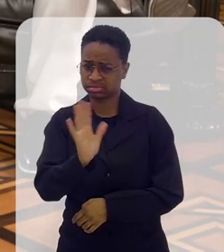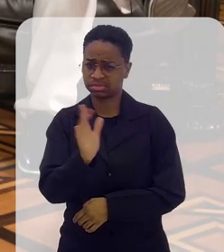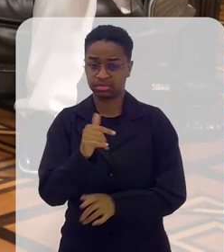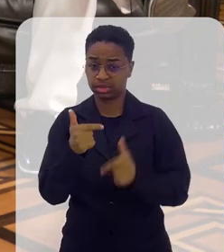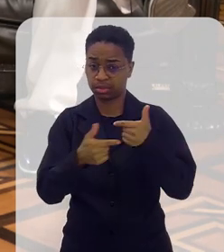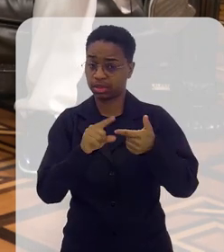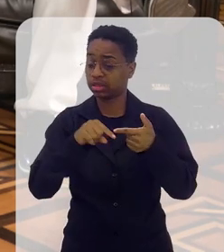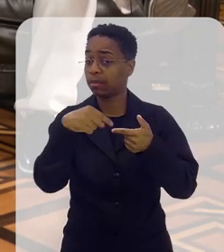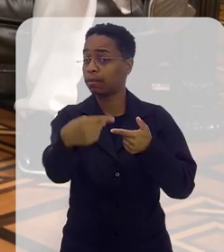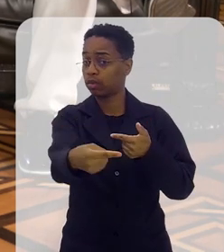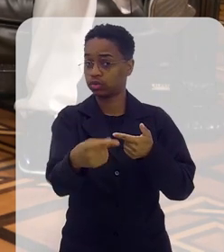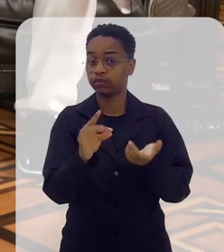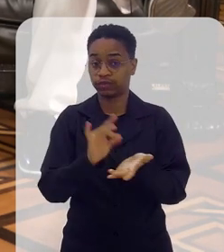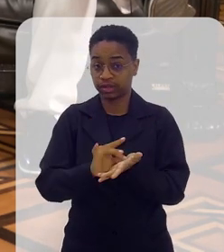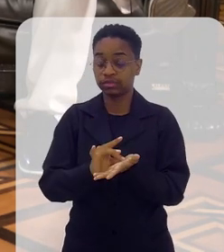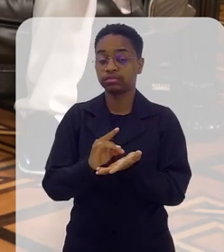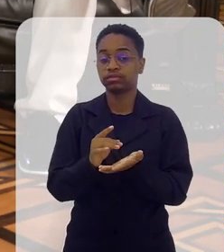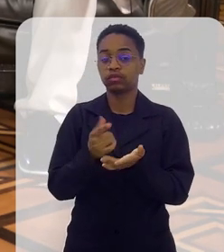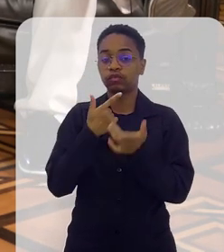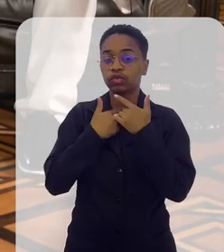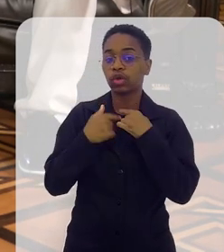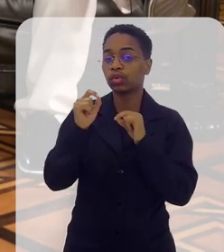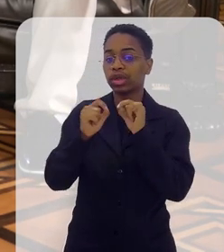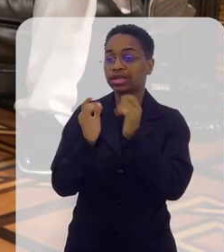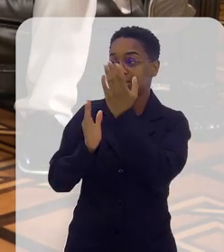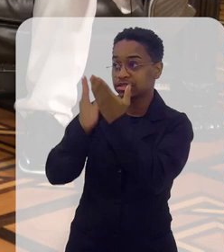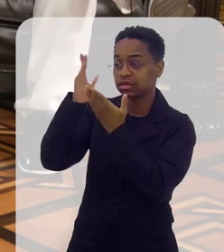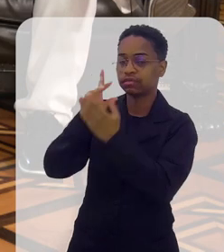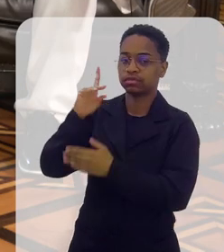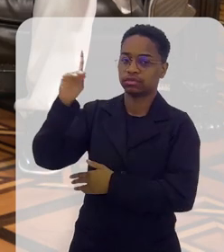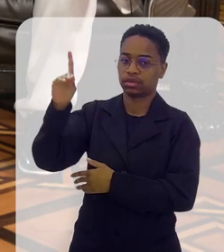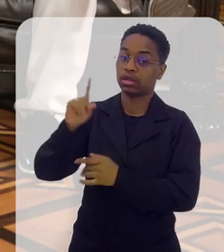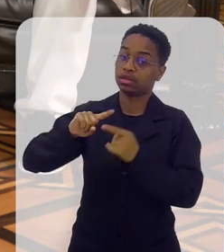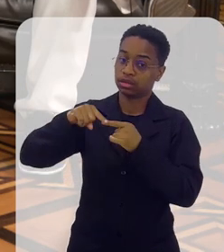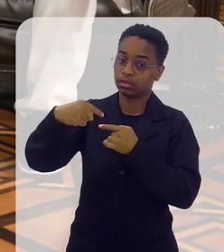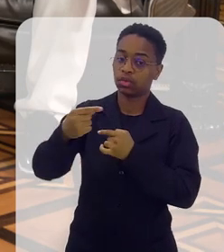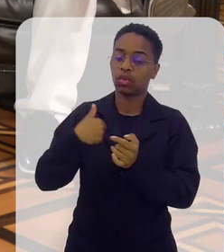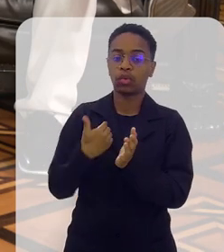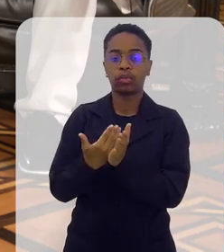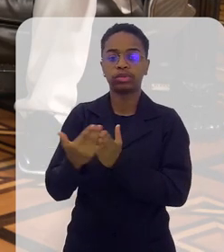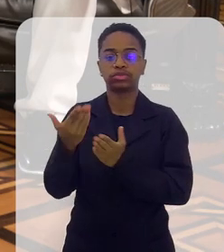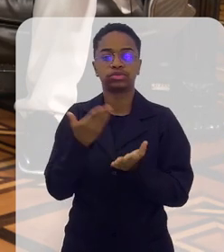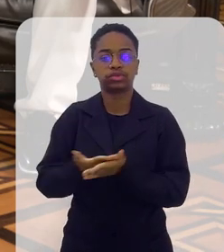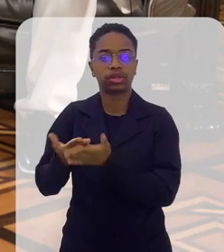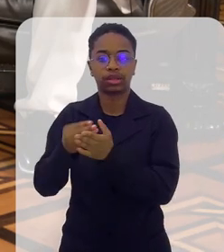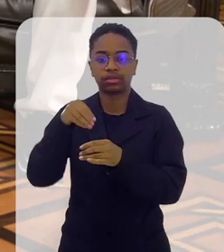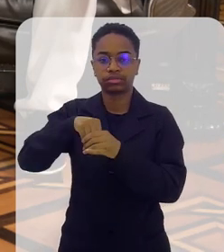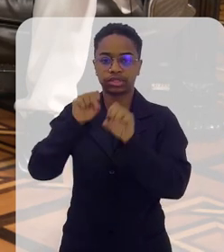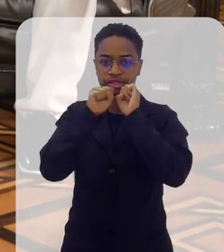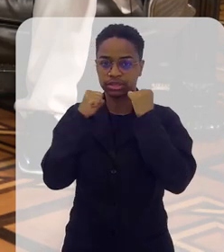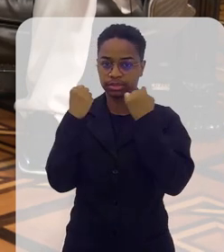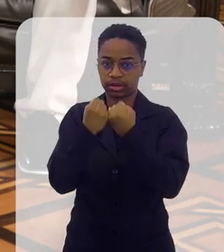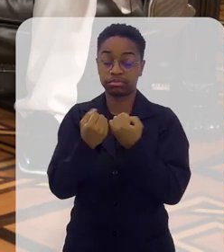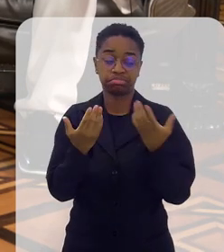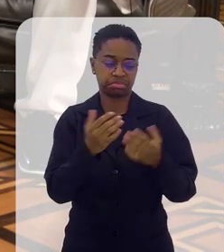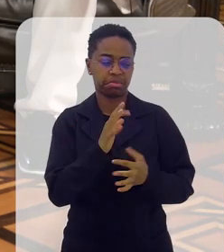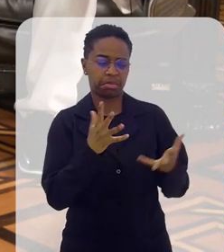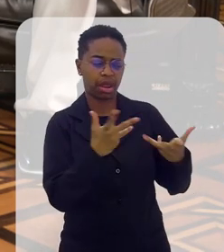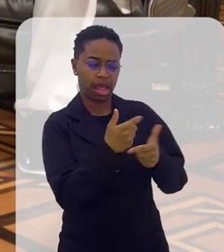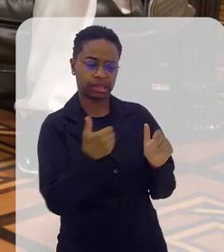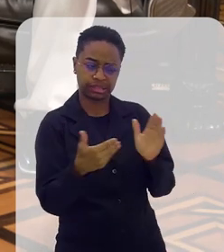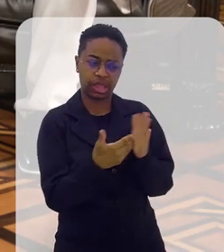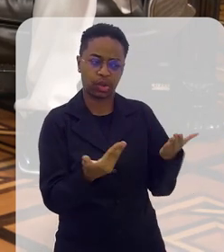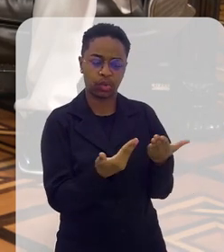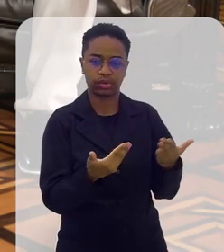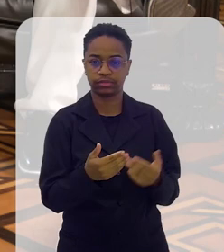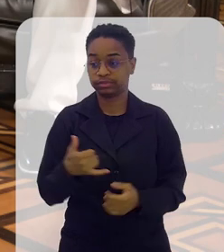veio depois. O desejo mesmo foi em servir. Aí foi quando eu fui estudar no seminário. E aí está arrebentando de lá até agora, né? É, pela graça de